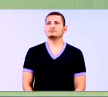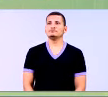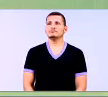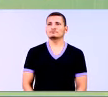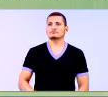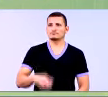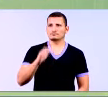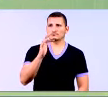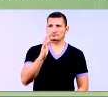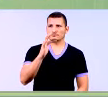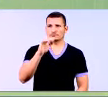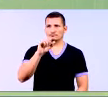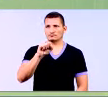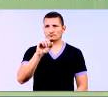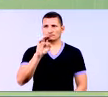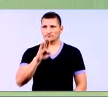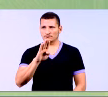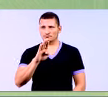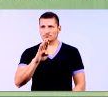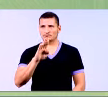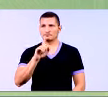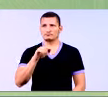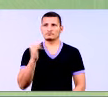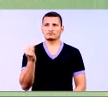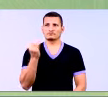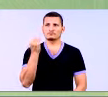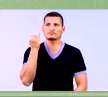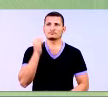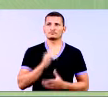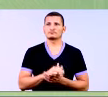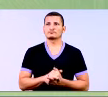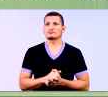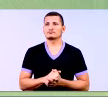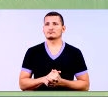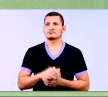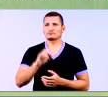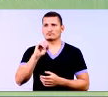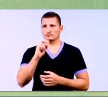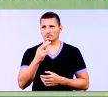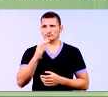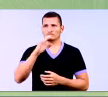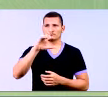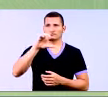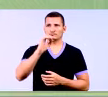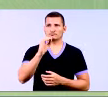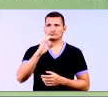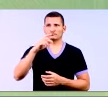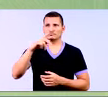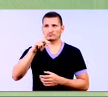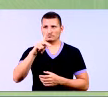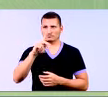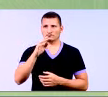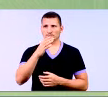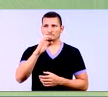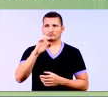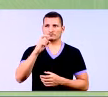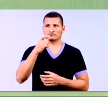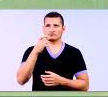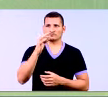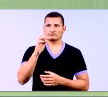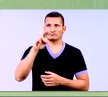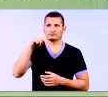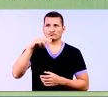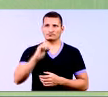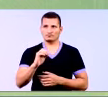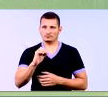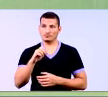o FSB, que determina isso. Foi FSB ou clock externo. Vocês vão ver lá daqui a pouco. É